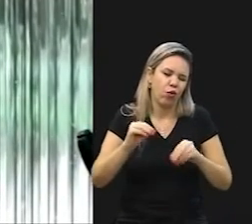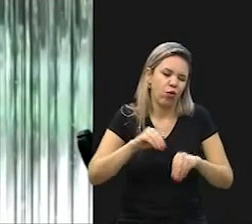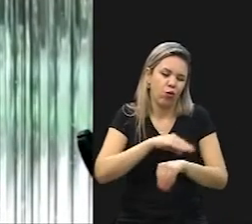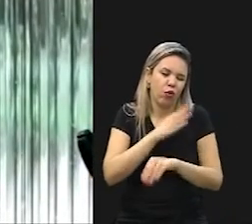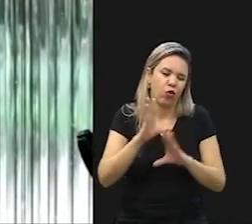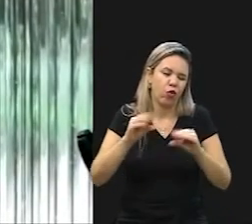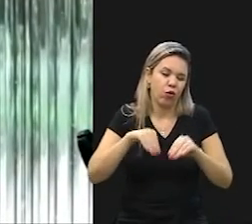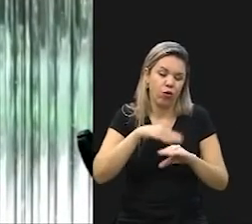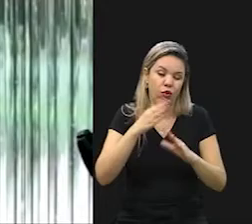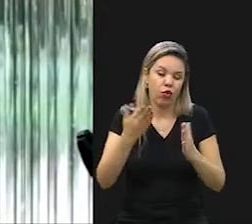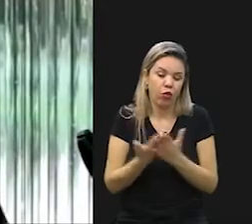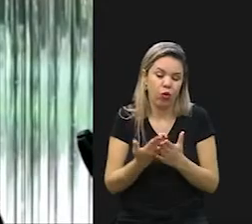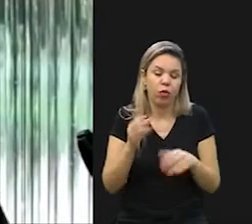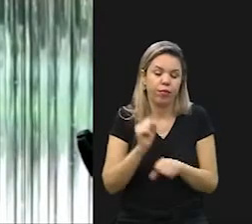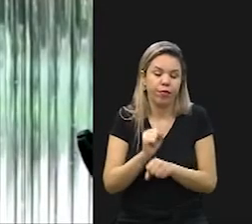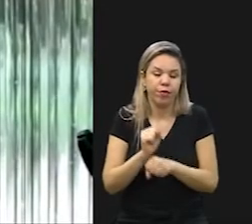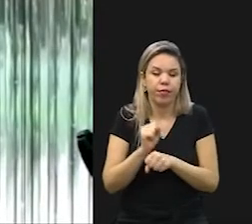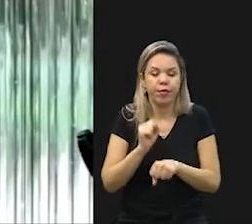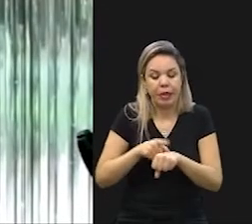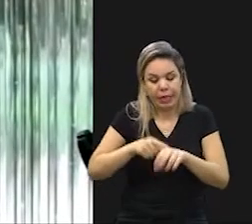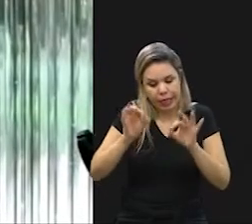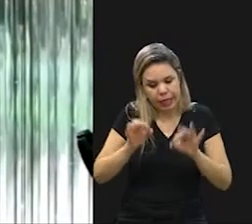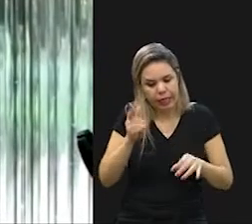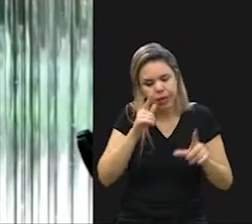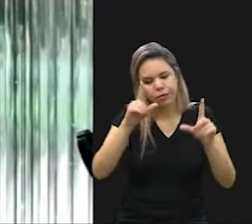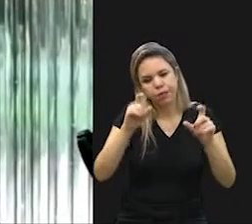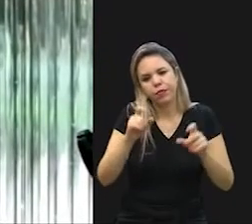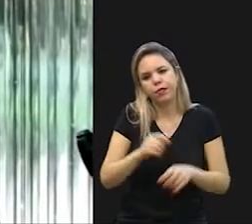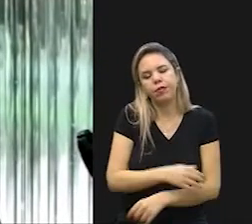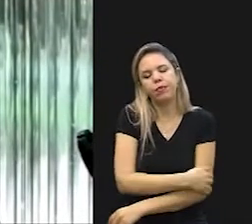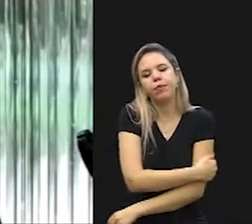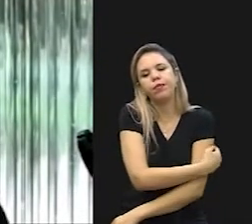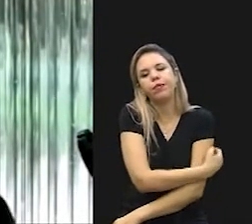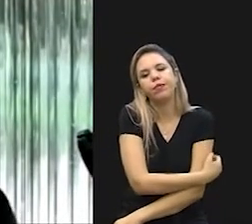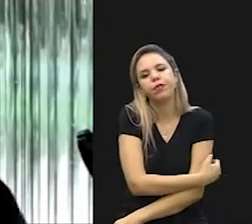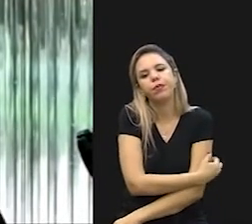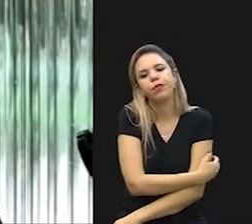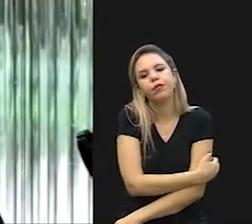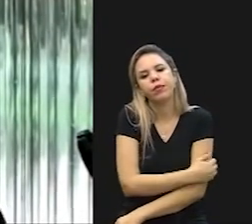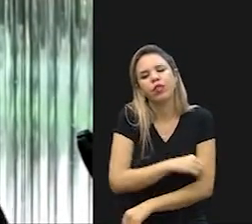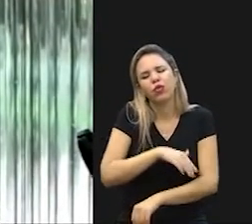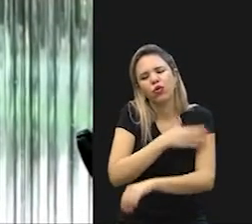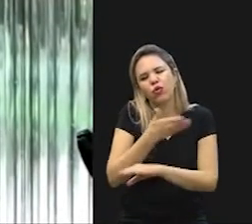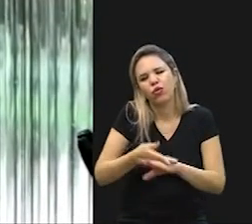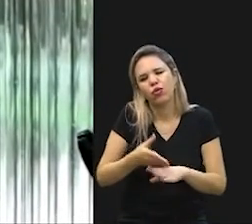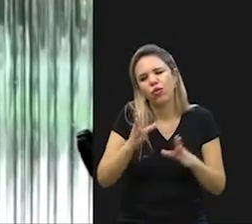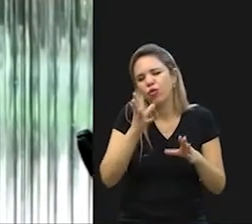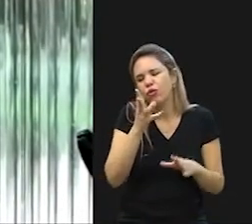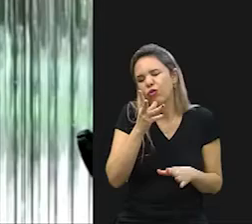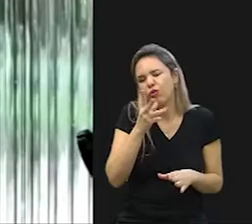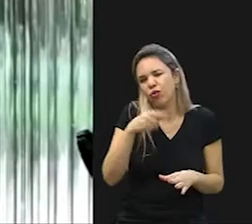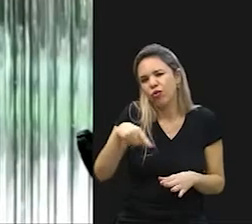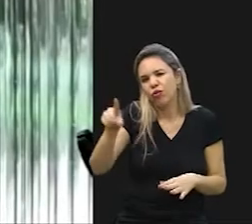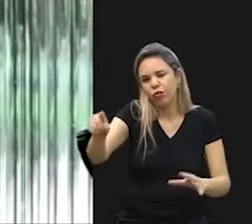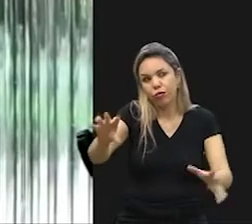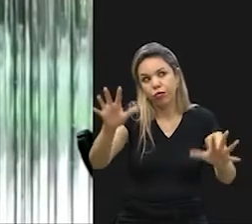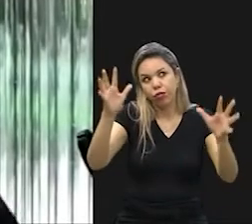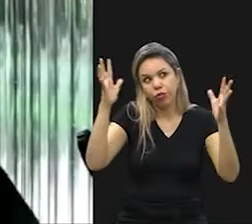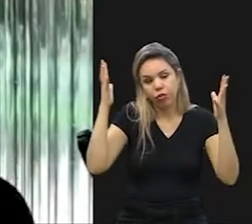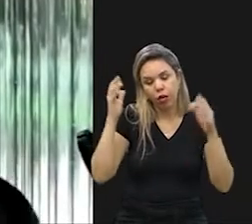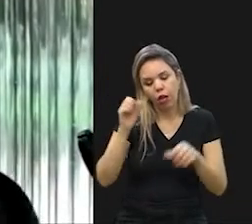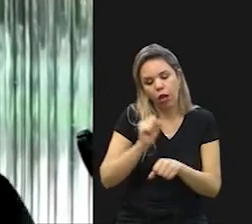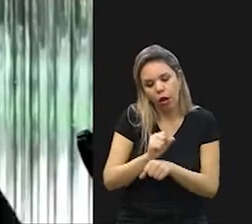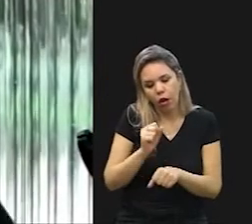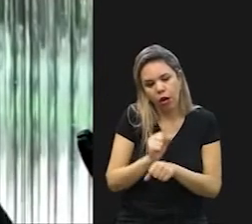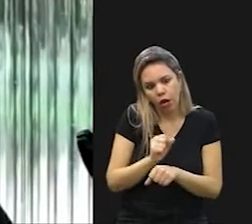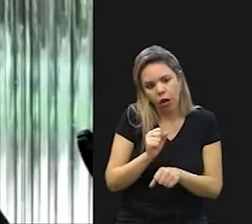inteiras, esperando o momento certo para tirar uma foto. O dia todo, às vezes eu já fui para a mata